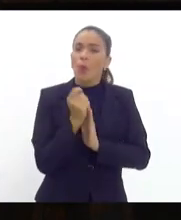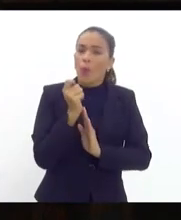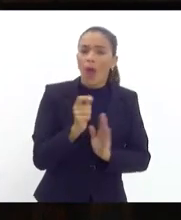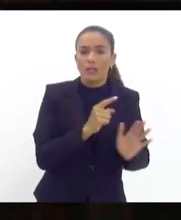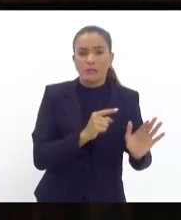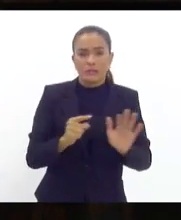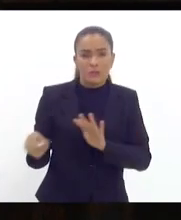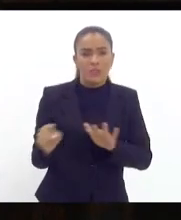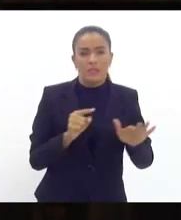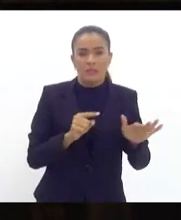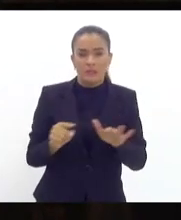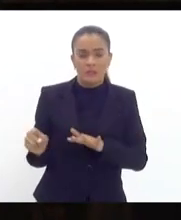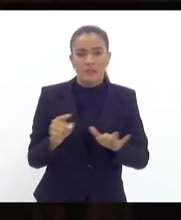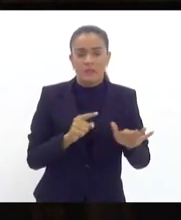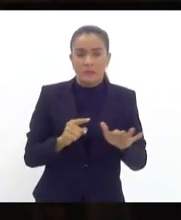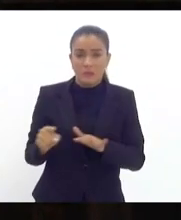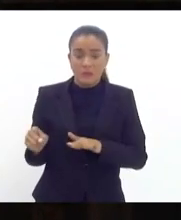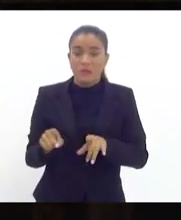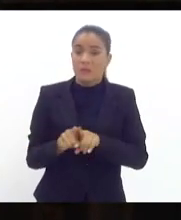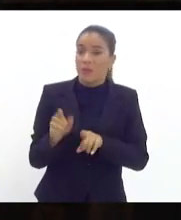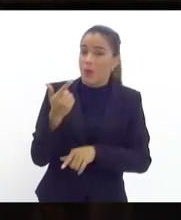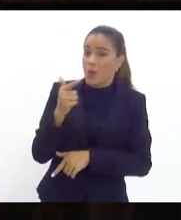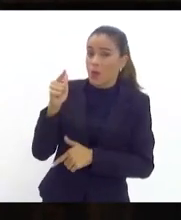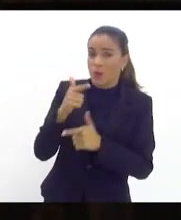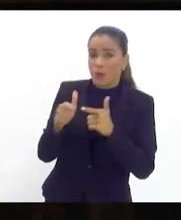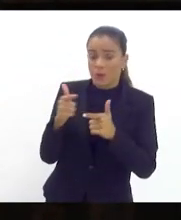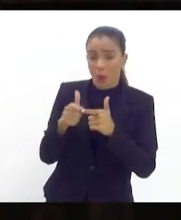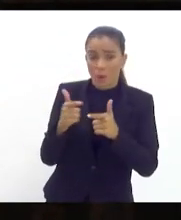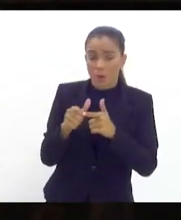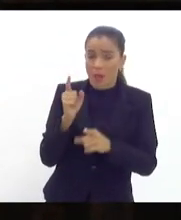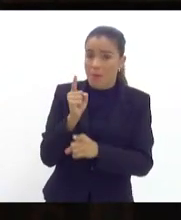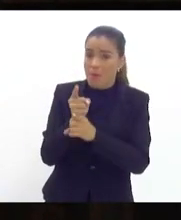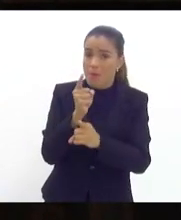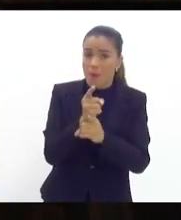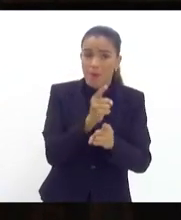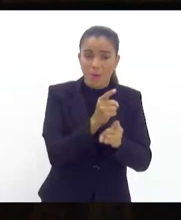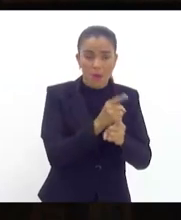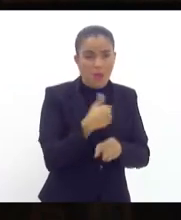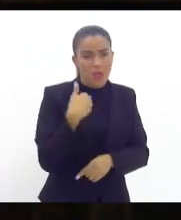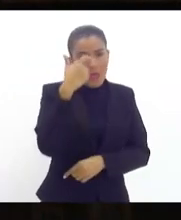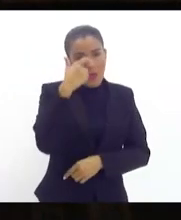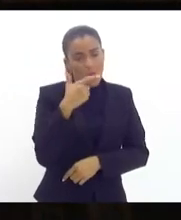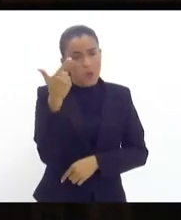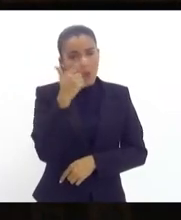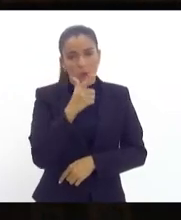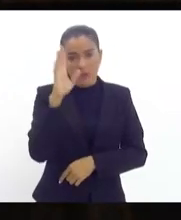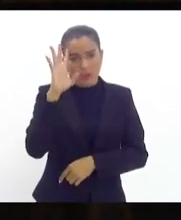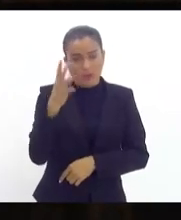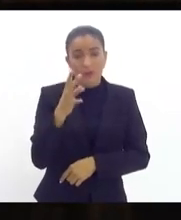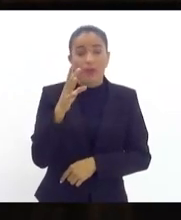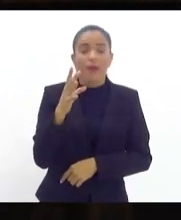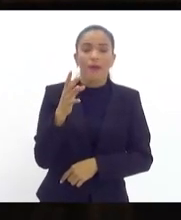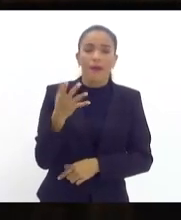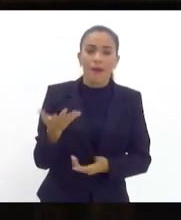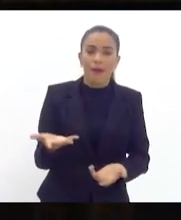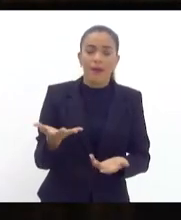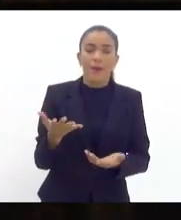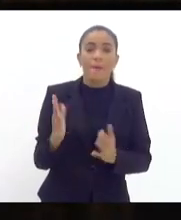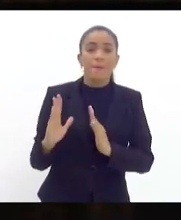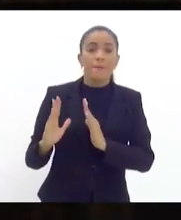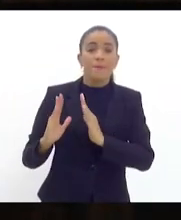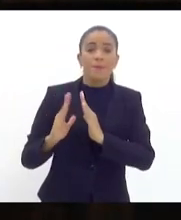semana né e um outro problema que a gente está tendo bastante e eu não consigo resolver é de